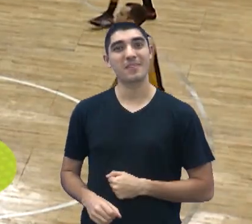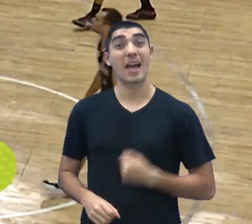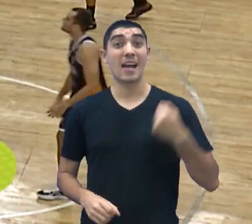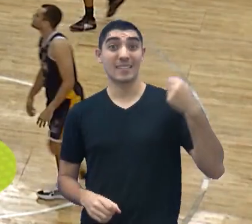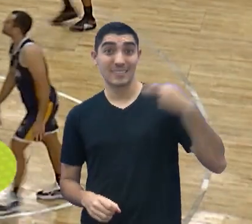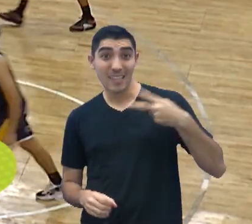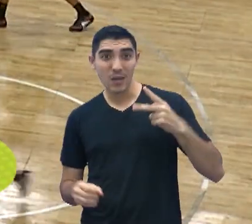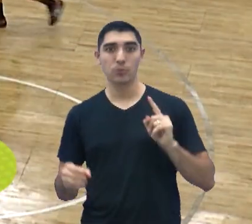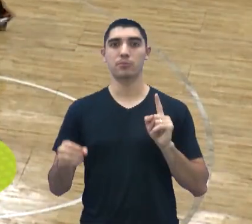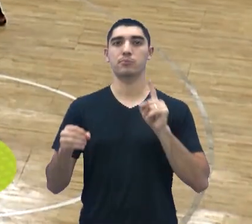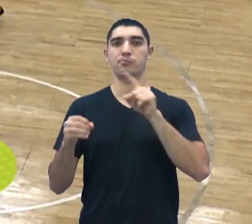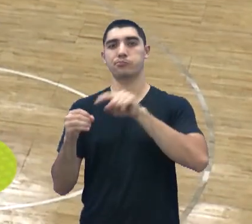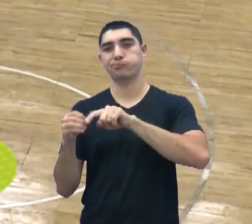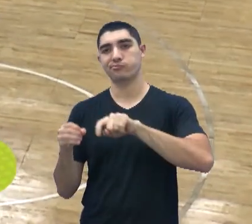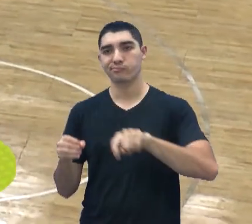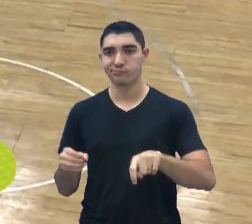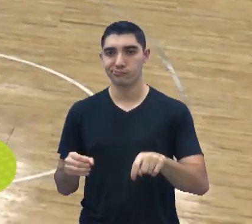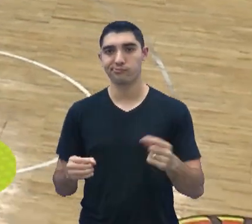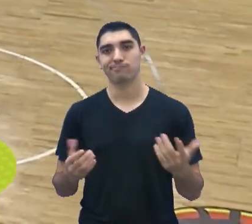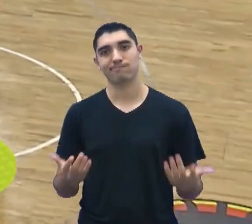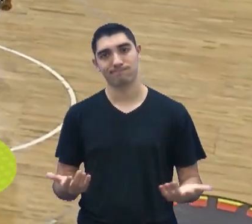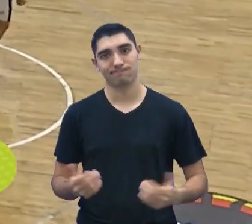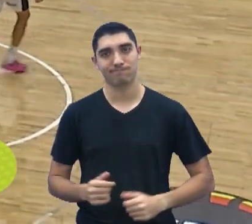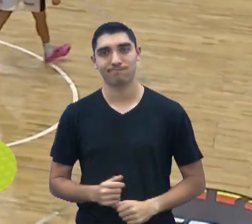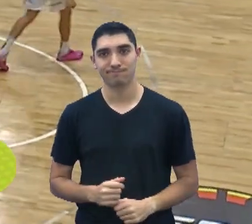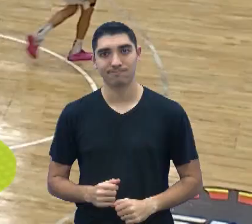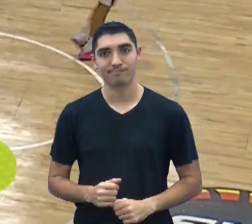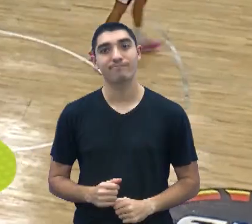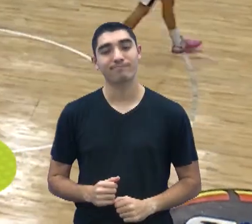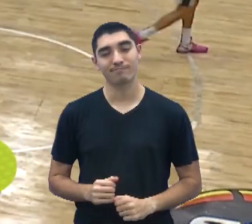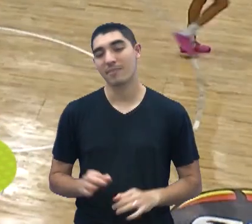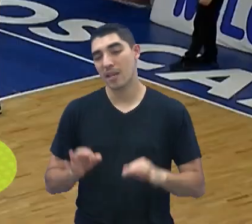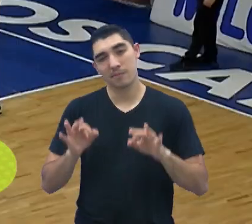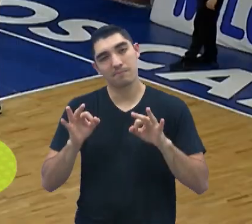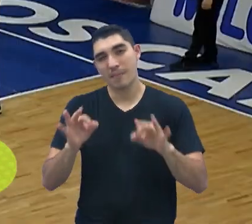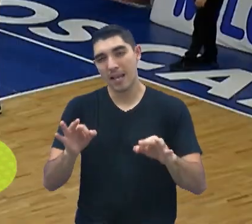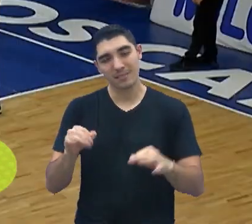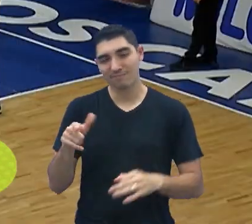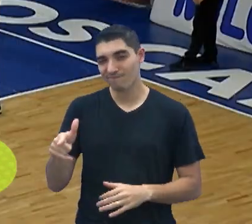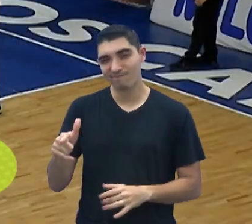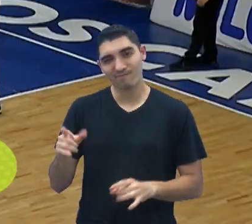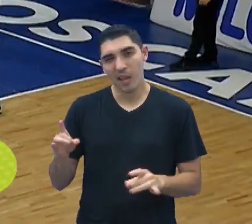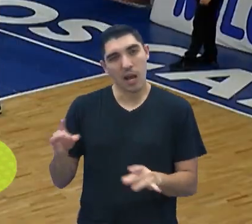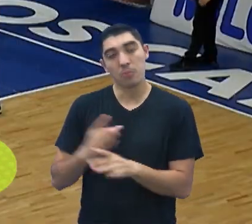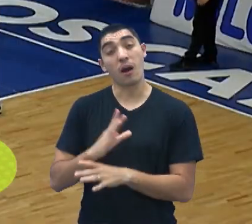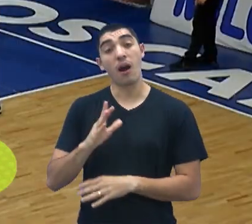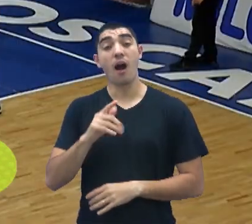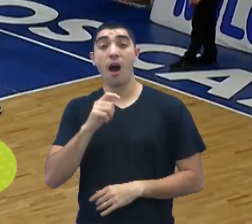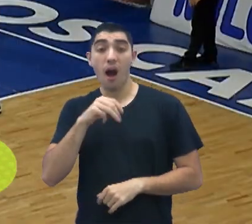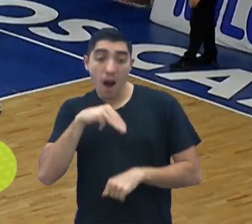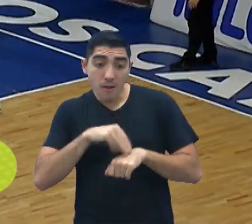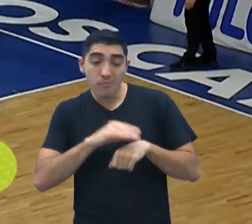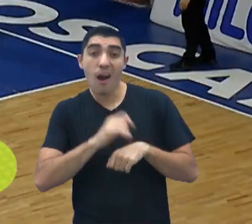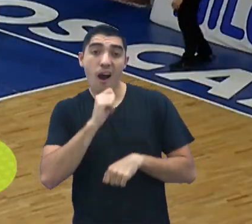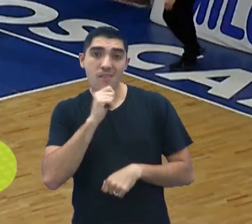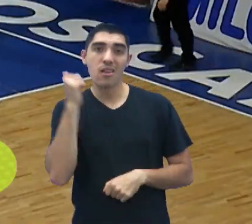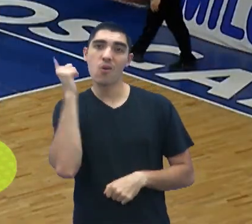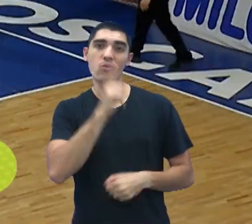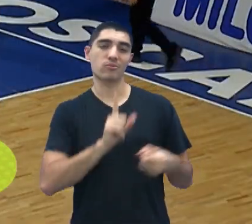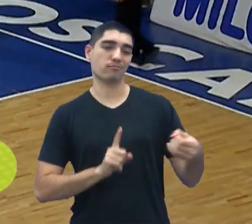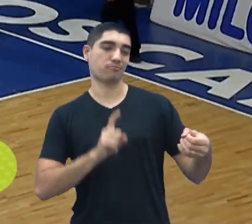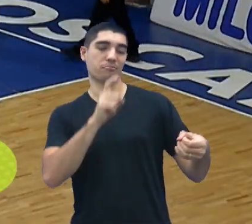Já o segundo... O jogo praticamente acabou ali, mas o Mogi ainda teve uma falta e fez cair o